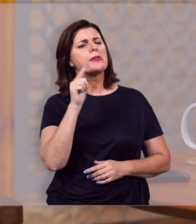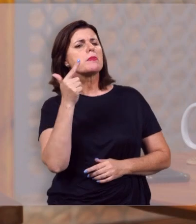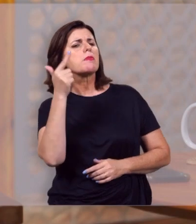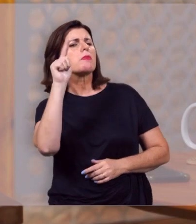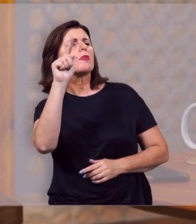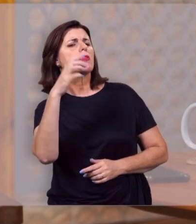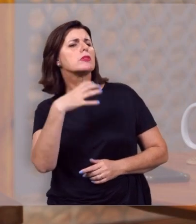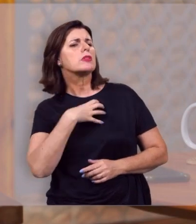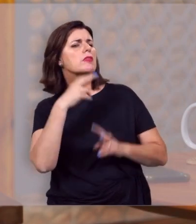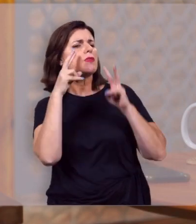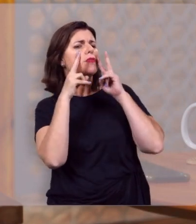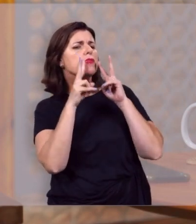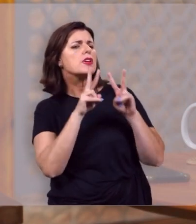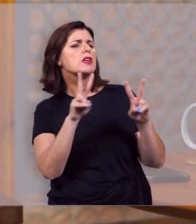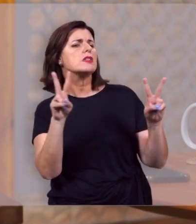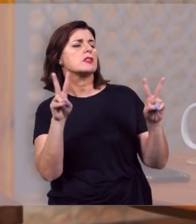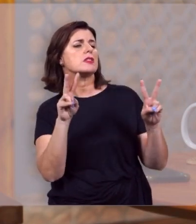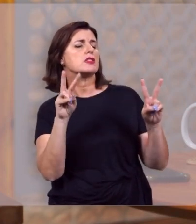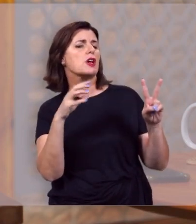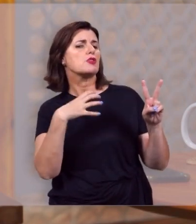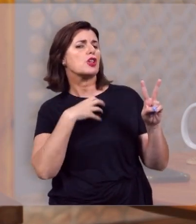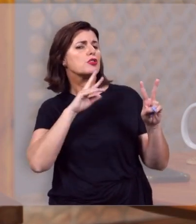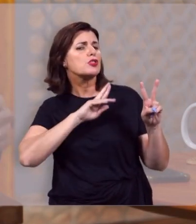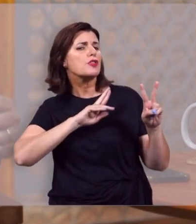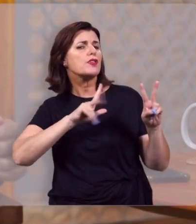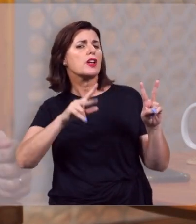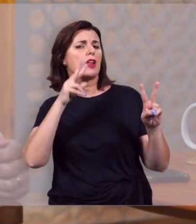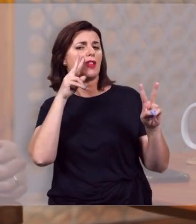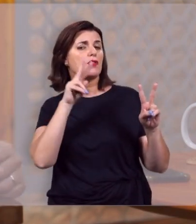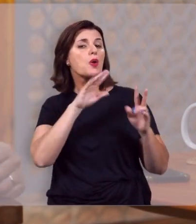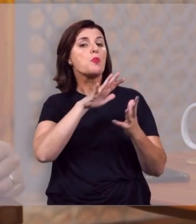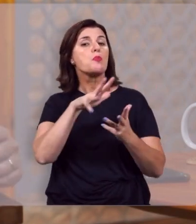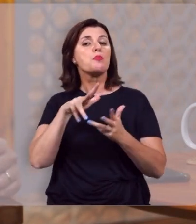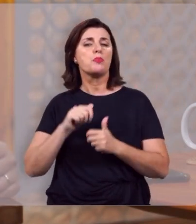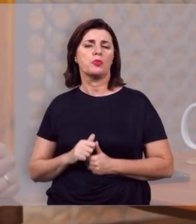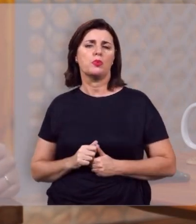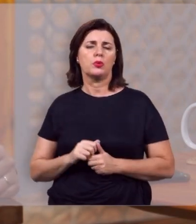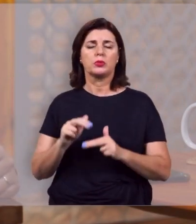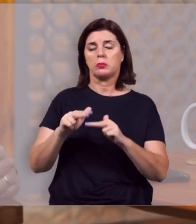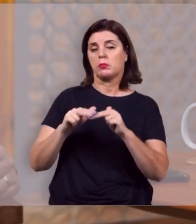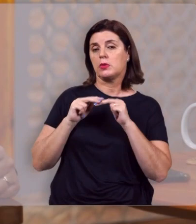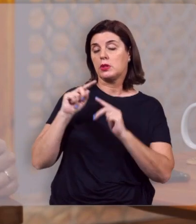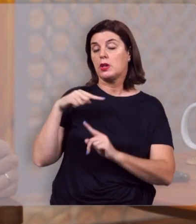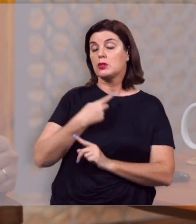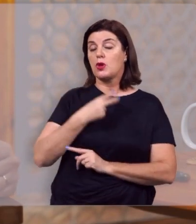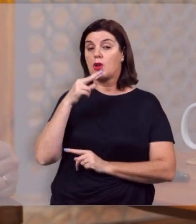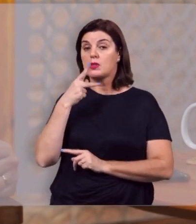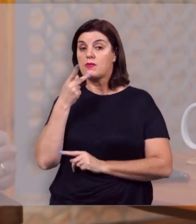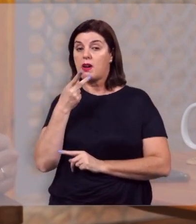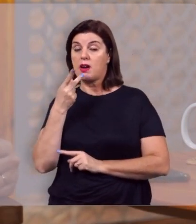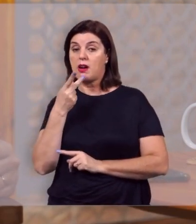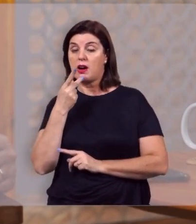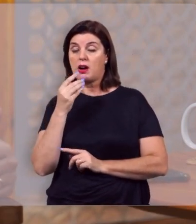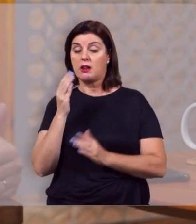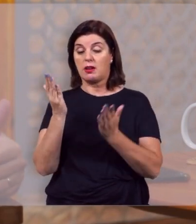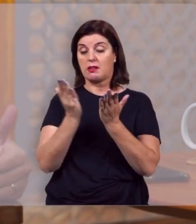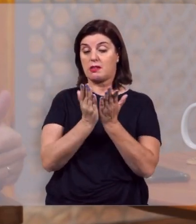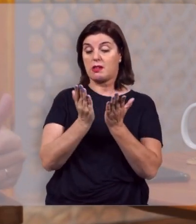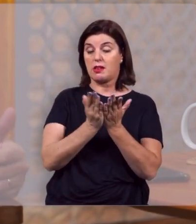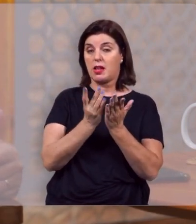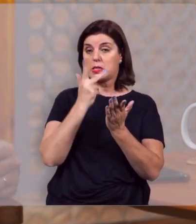outra cosmovisão, é uma maneira diferente de enxergar o mundo, né? É por isso que nós dizemos que o cristianismo ele